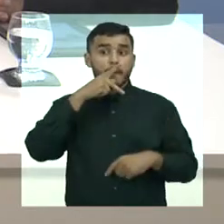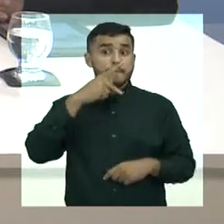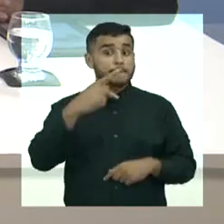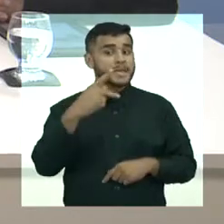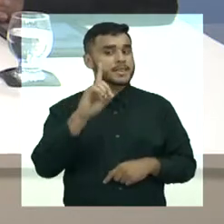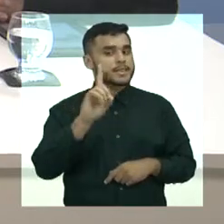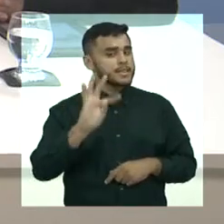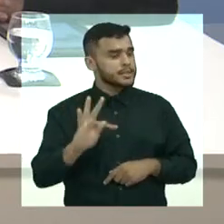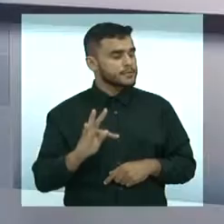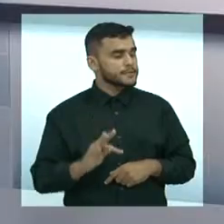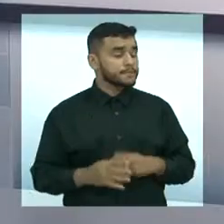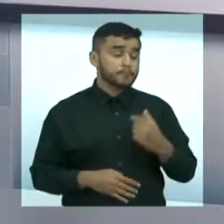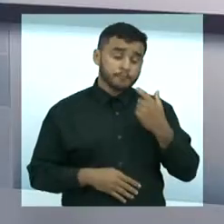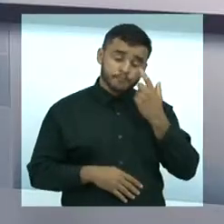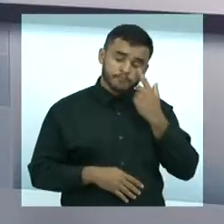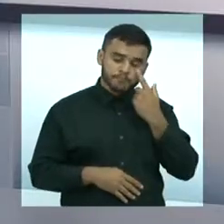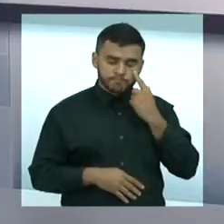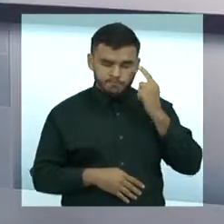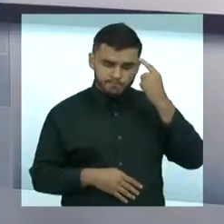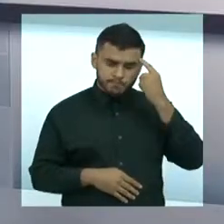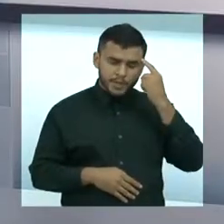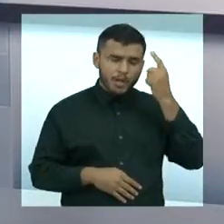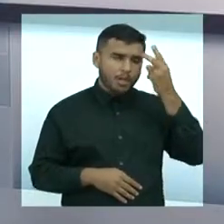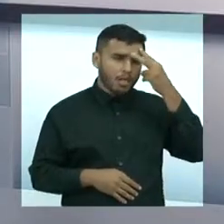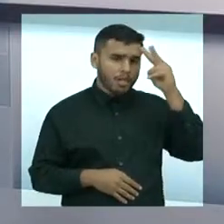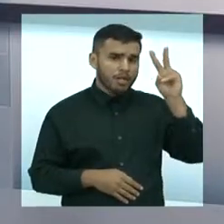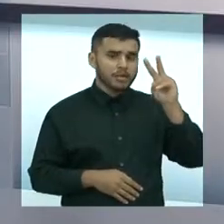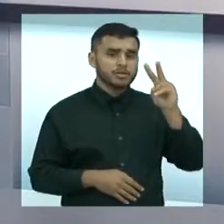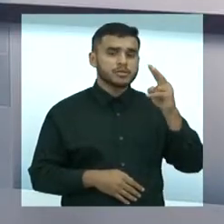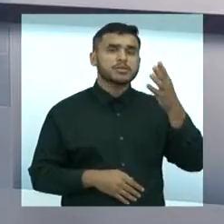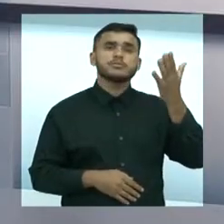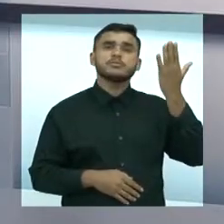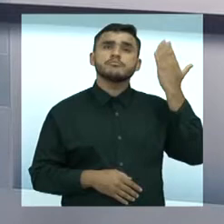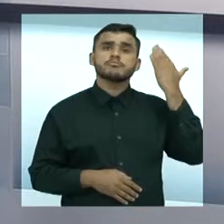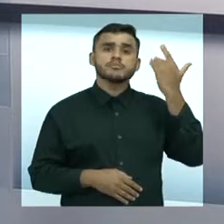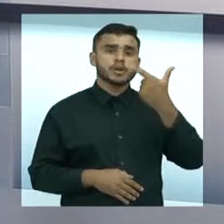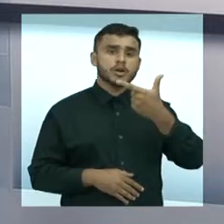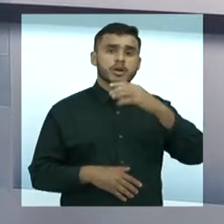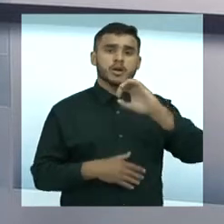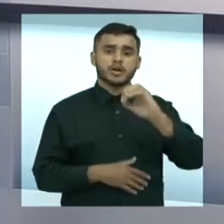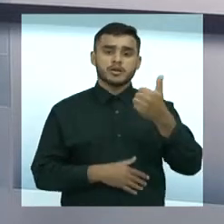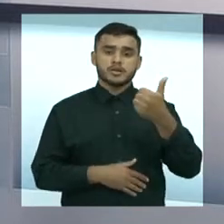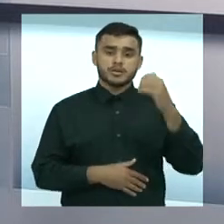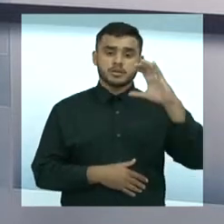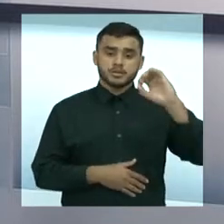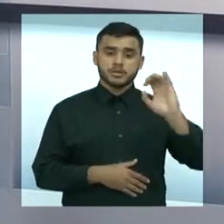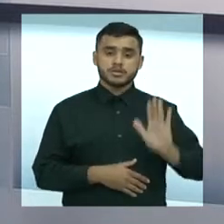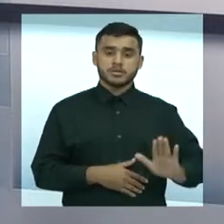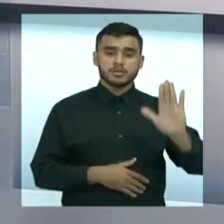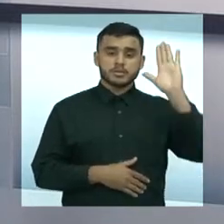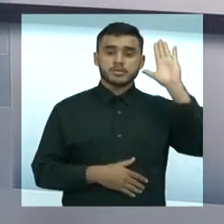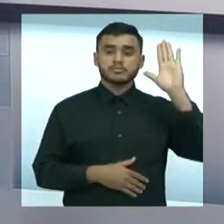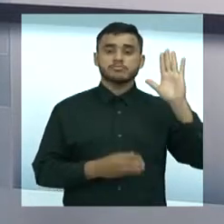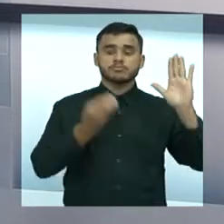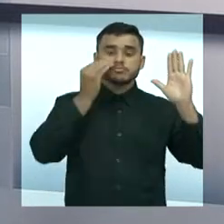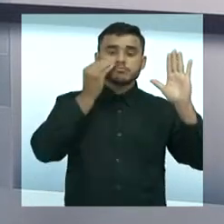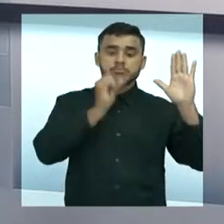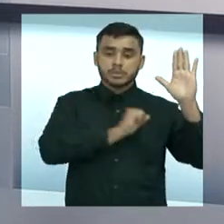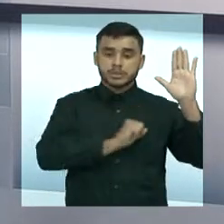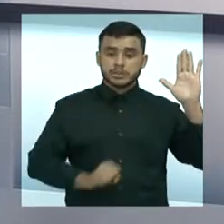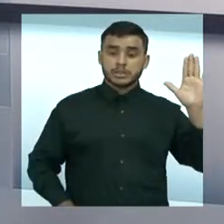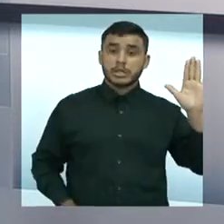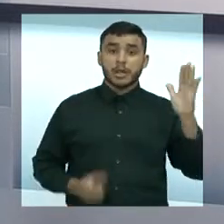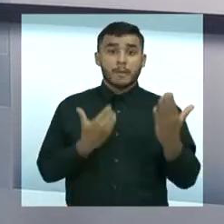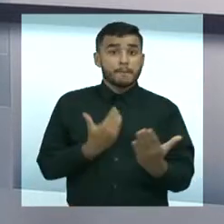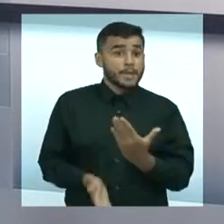me fez fazer aqui uma rápida reflexão com relação a 2010, quando o senador Tasso Gereissati perdeu uma eleição para o Senado, né? Quando